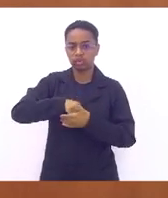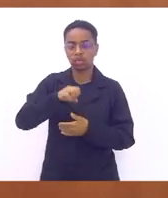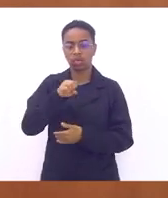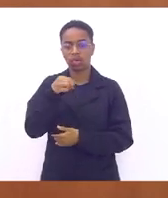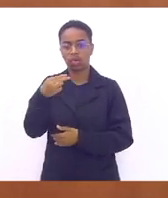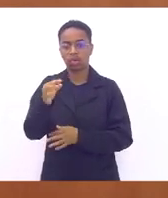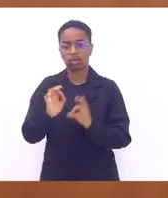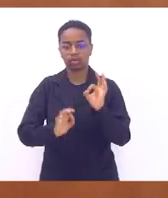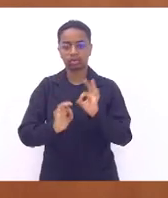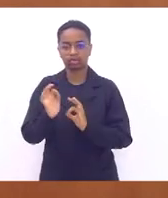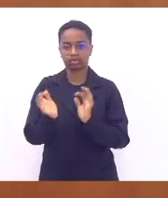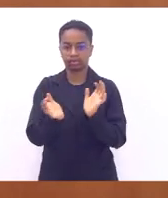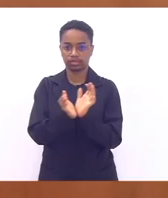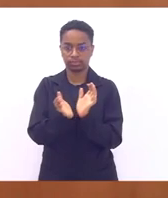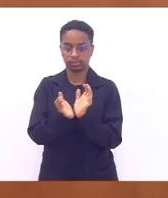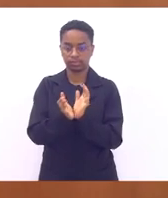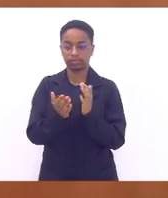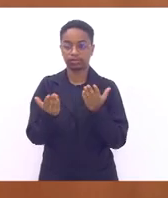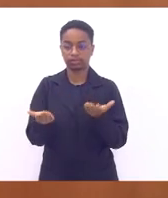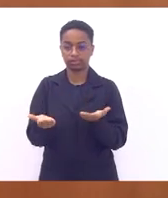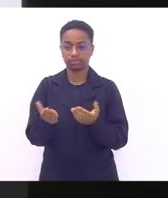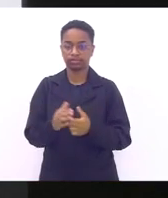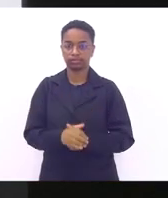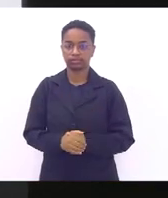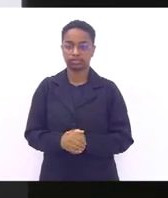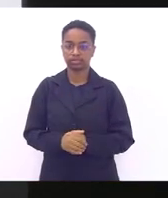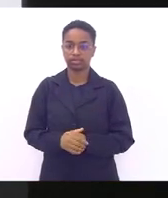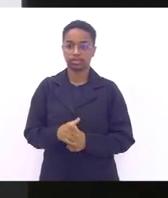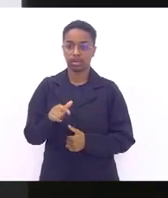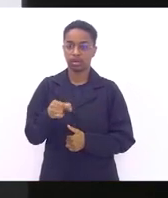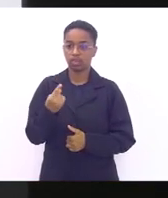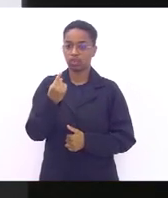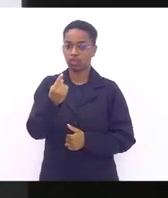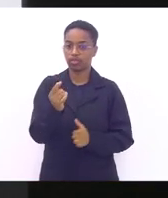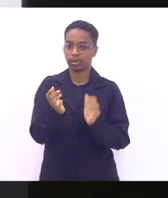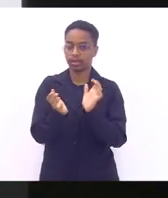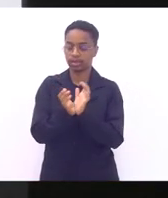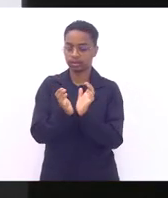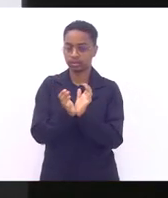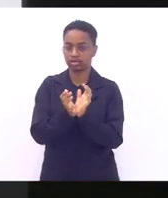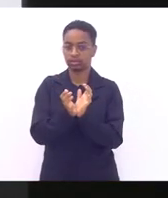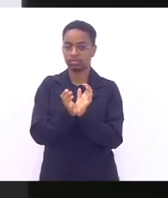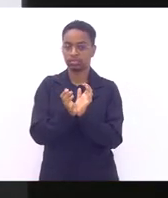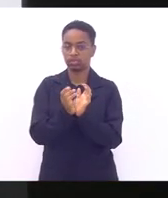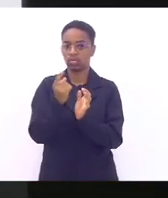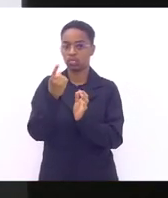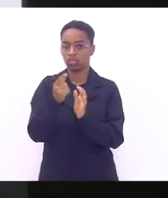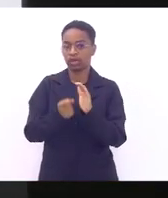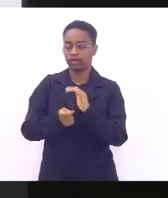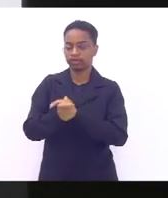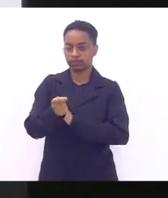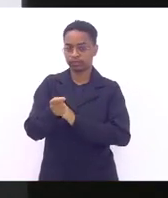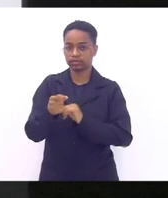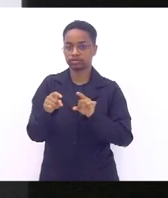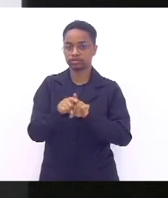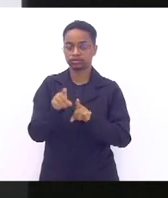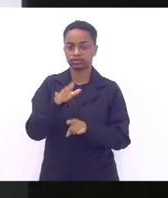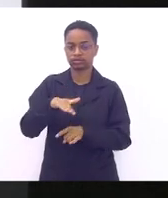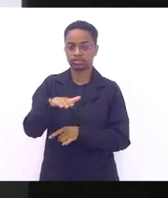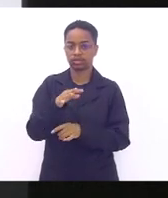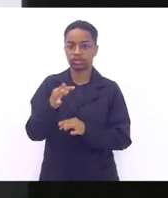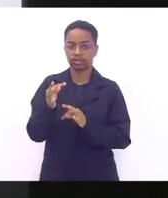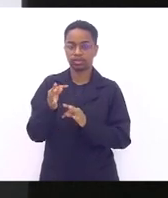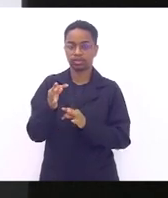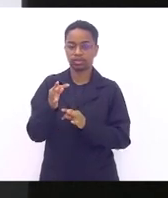das equipes. Então, essa seria uma das equipes, uma dos investimentos em tecnologia que